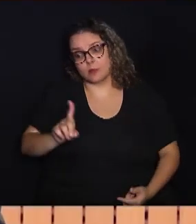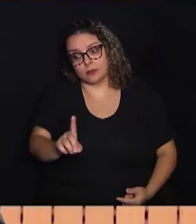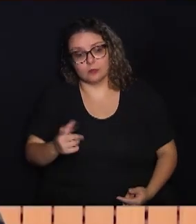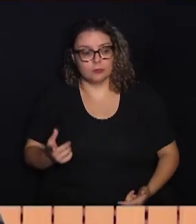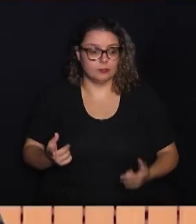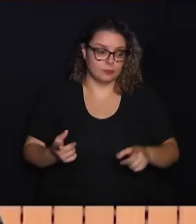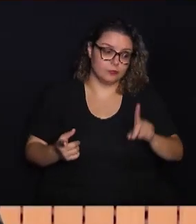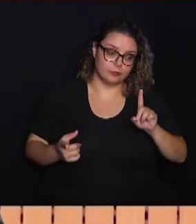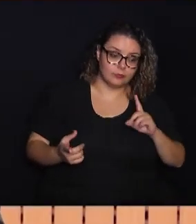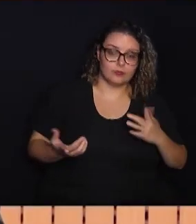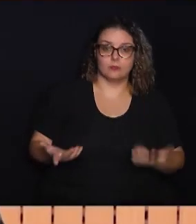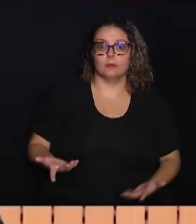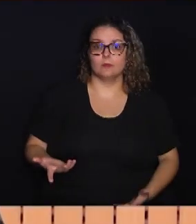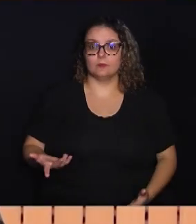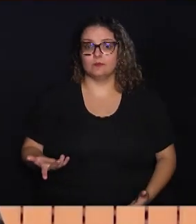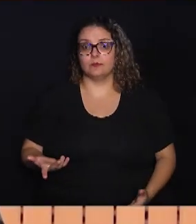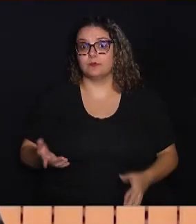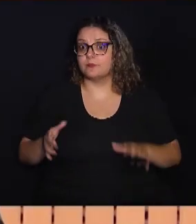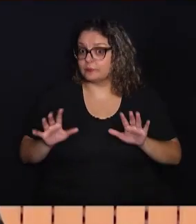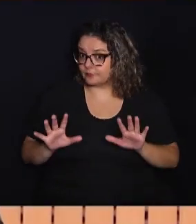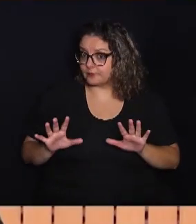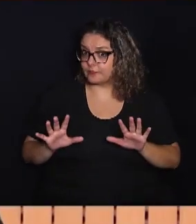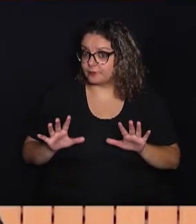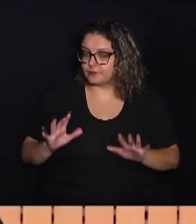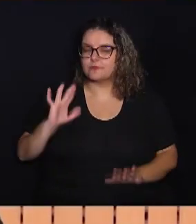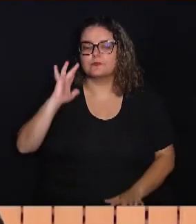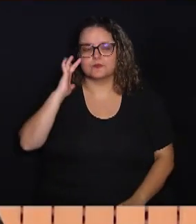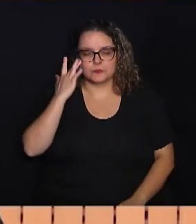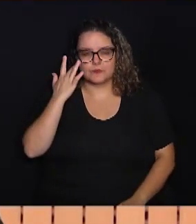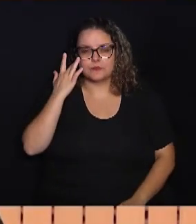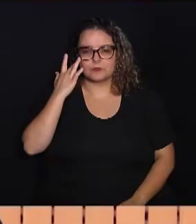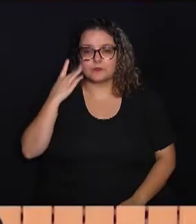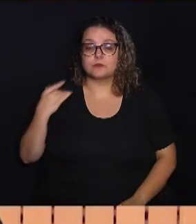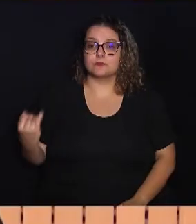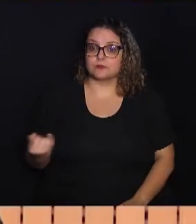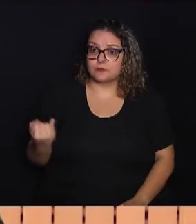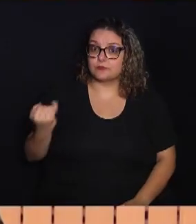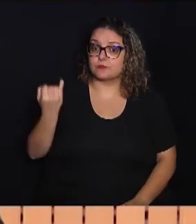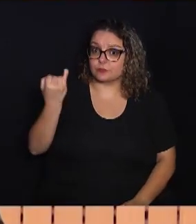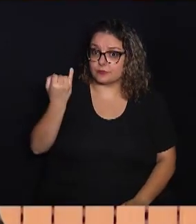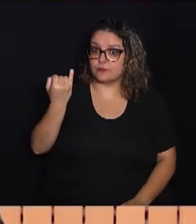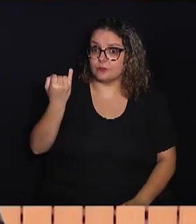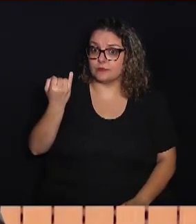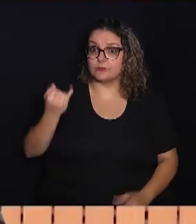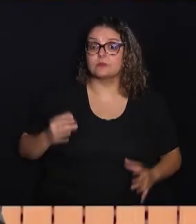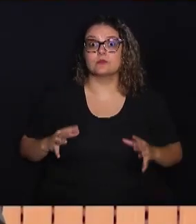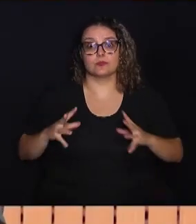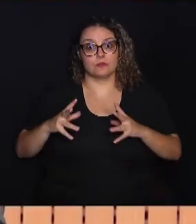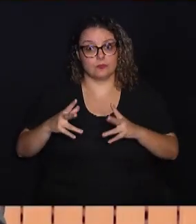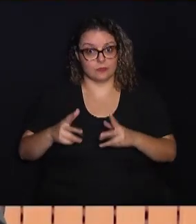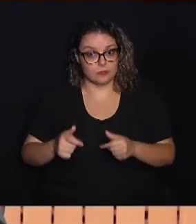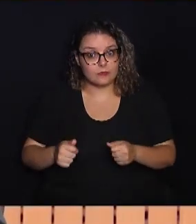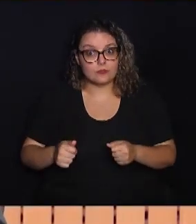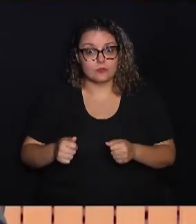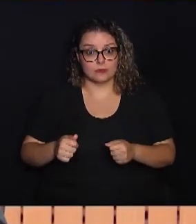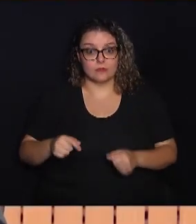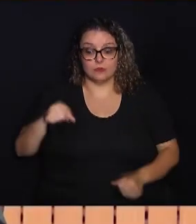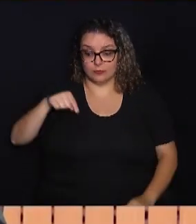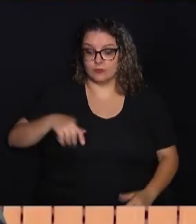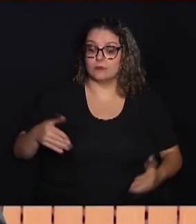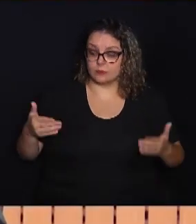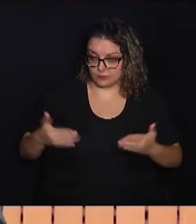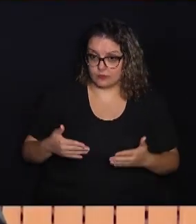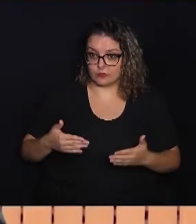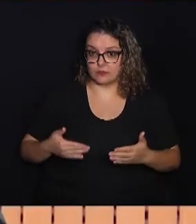outro mas eu acho que o interessante é que todos aqueles que estão aqui hoje